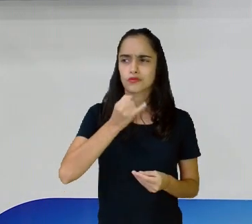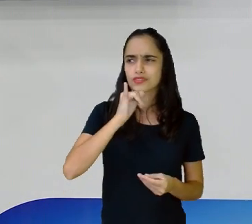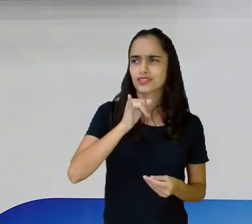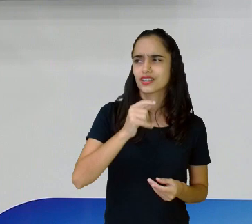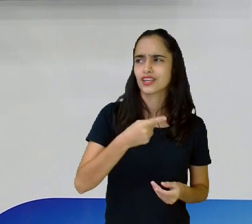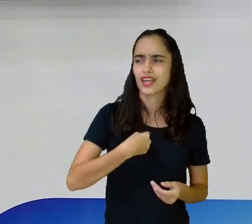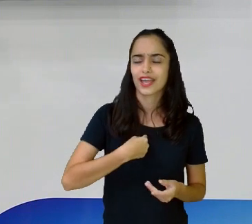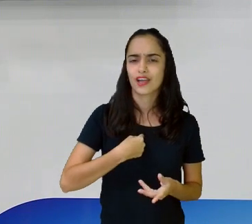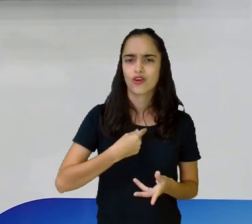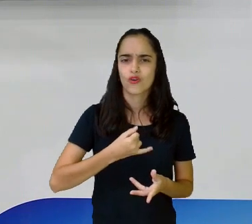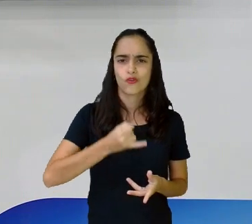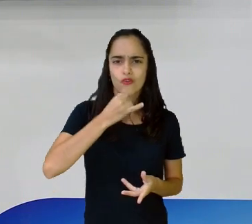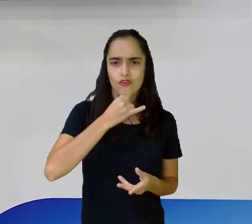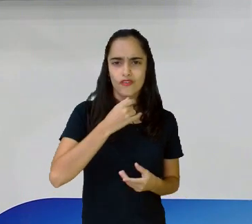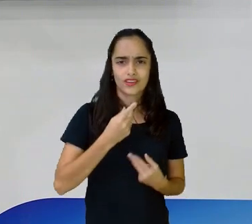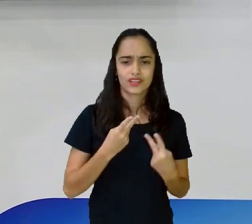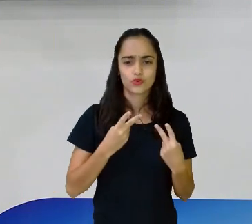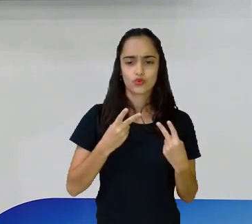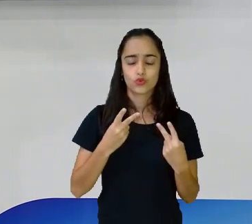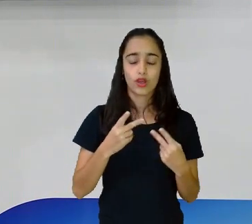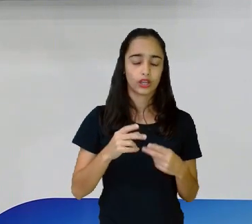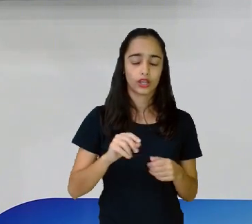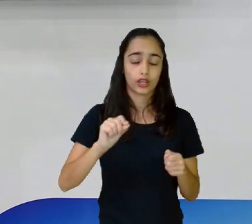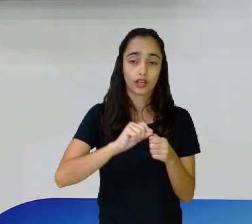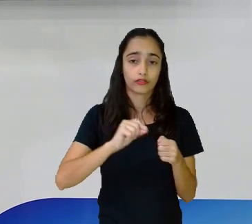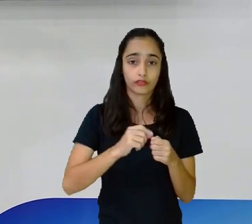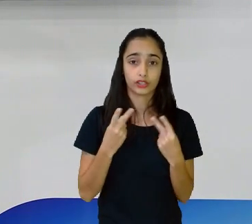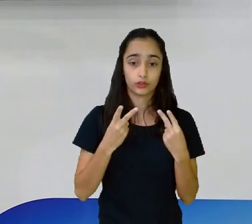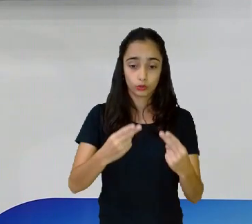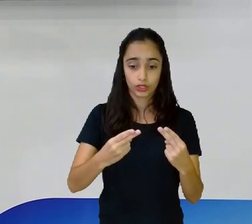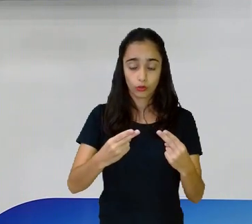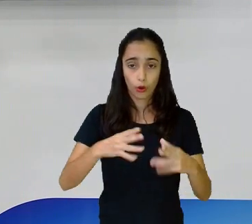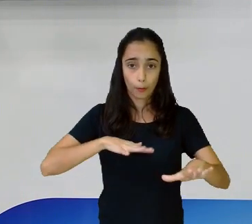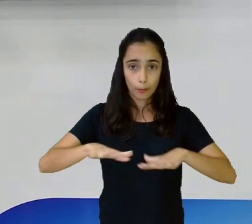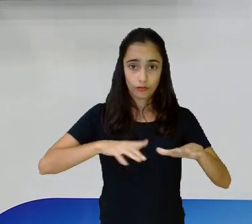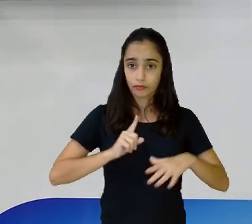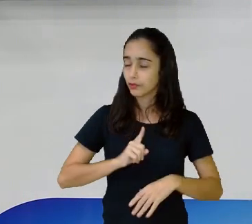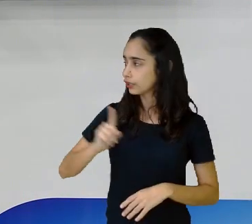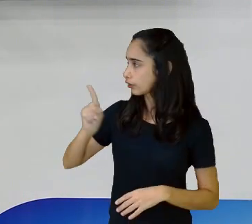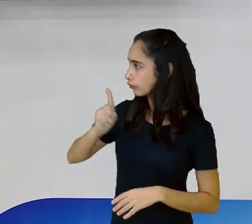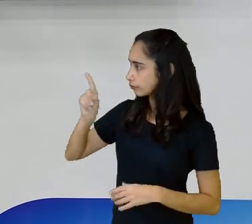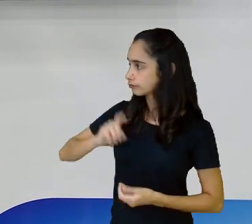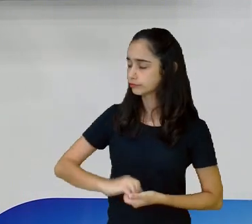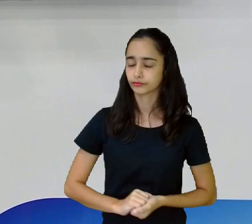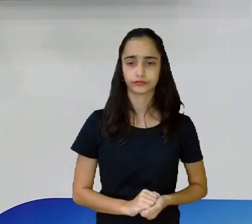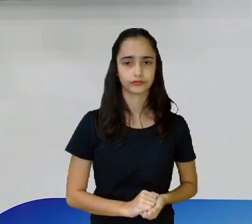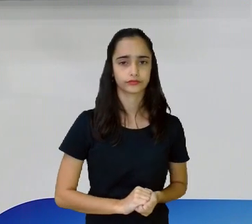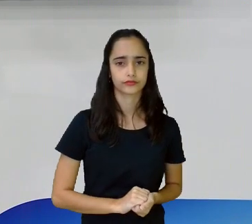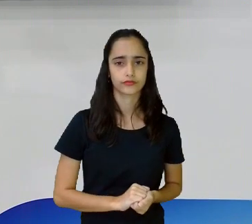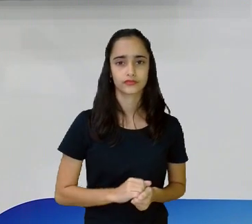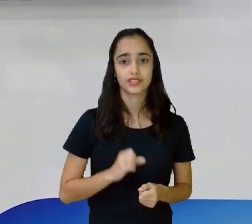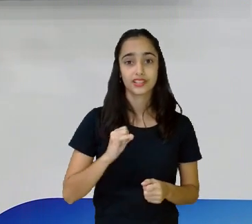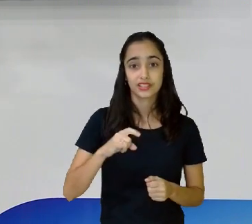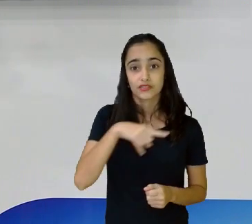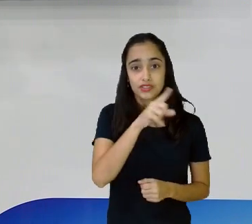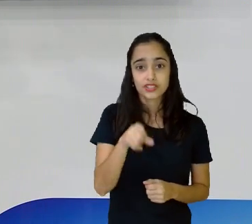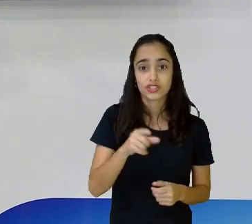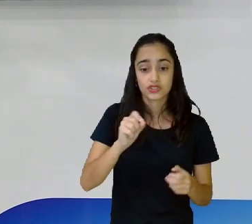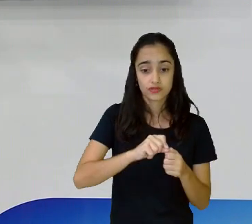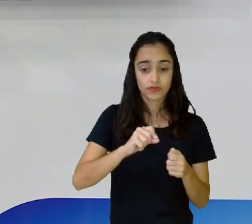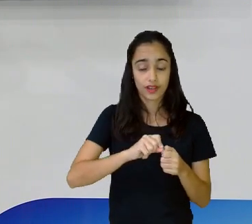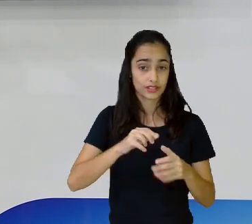como se eu tivesse... Faz assim, hein? Como se estivesse mostrando o bíceps, né? Faz esse movimento aqui,